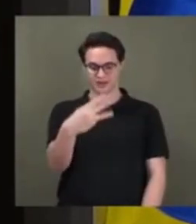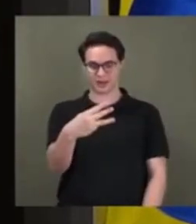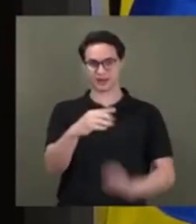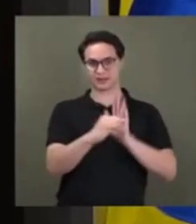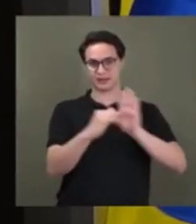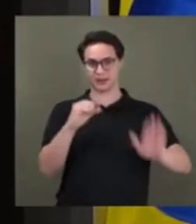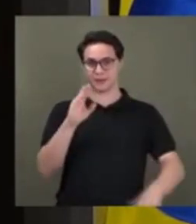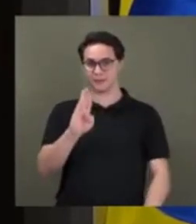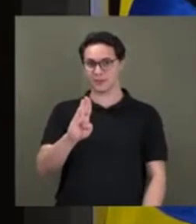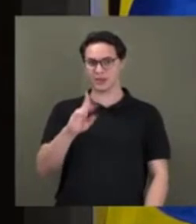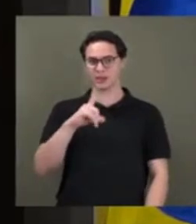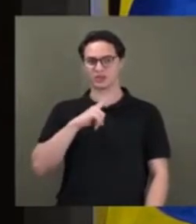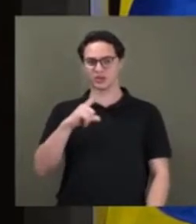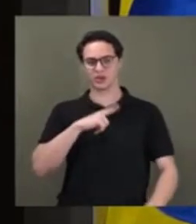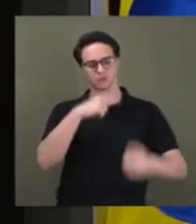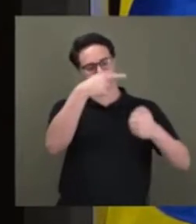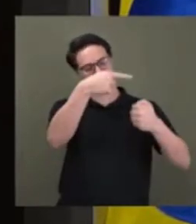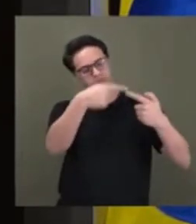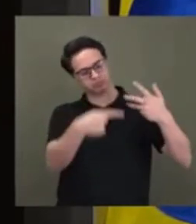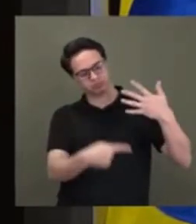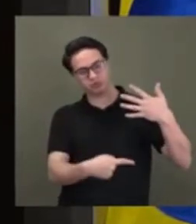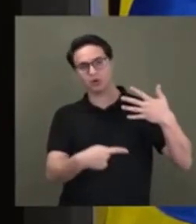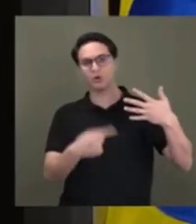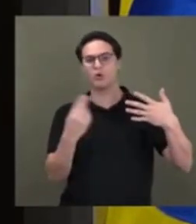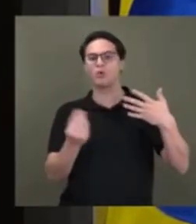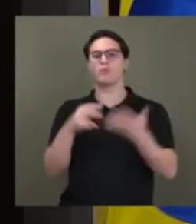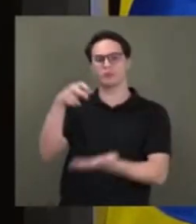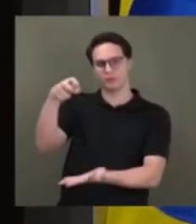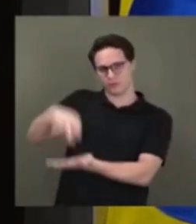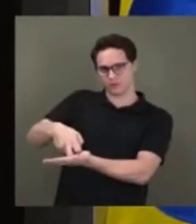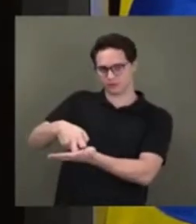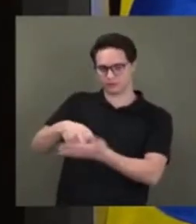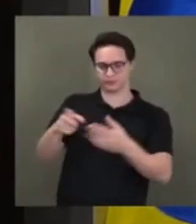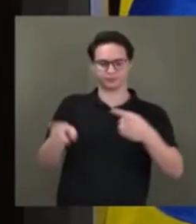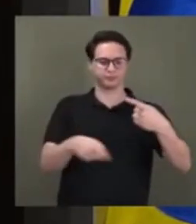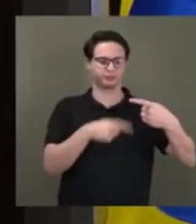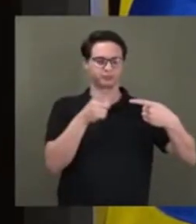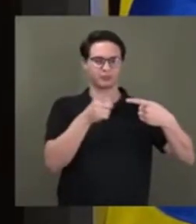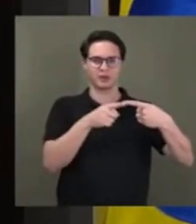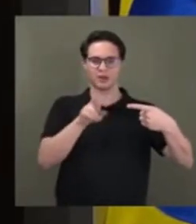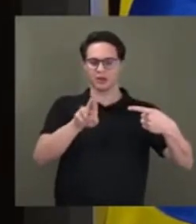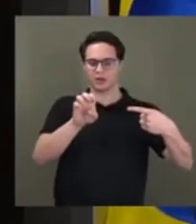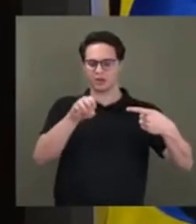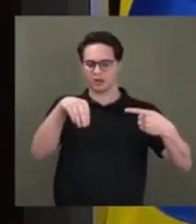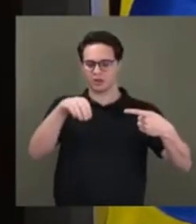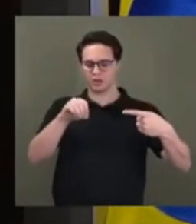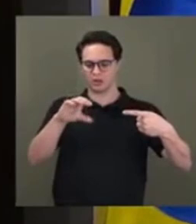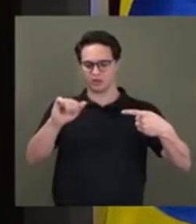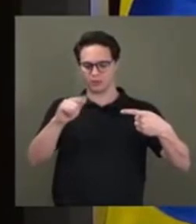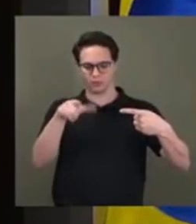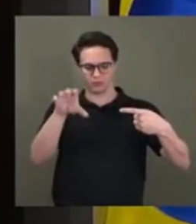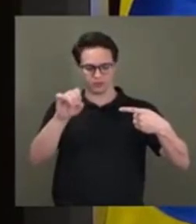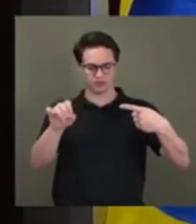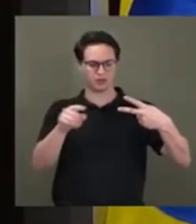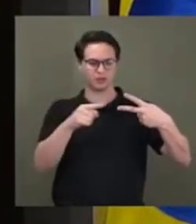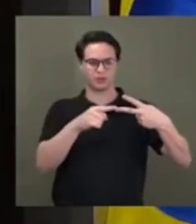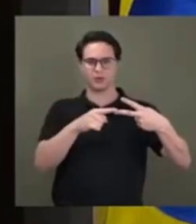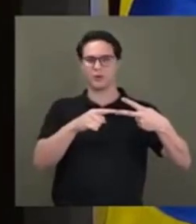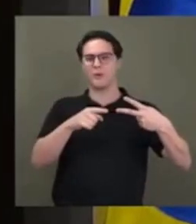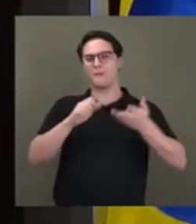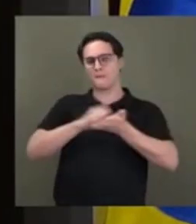um rol de sanções: remoção, disponibilidade e aposentadoria compulsória, tanto no 93 quanto